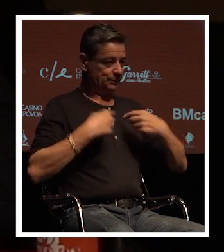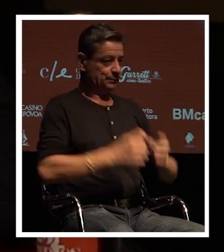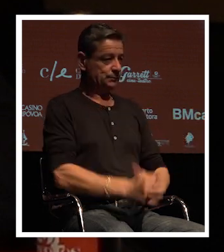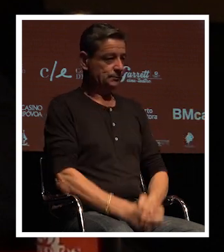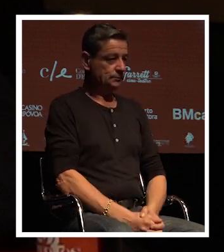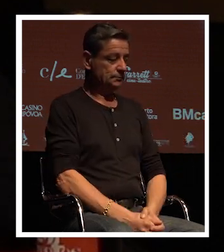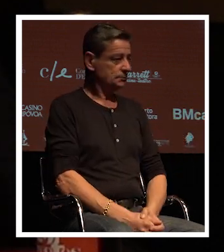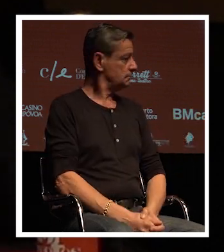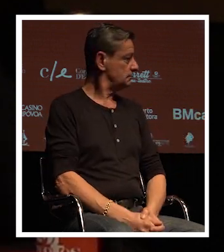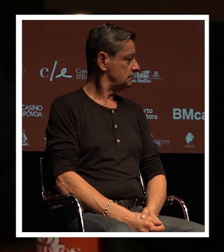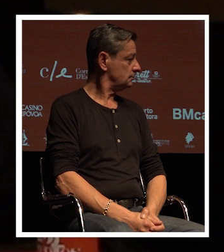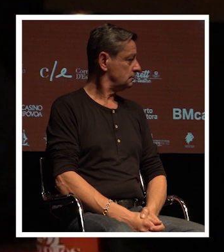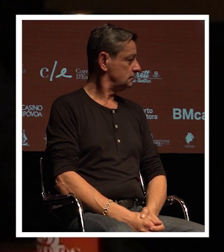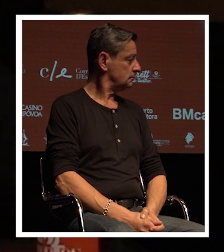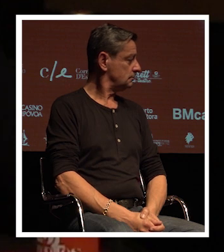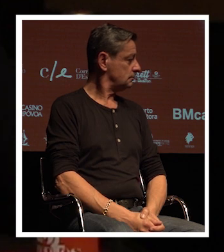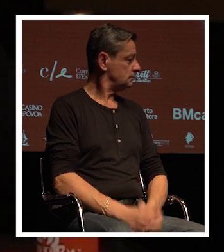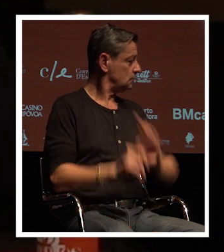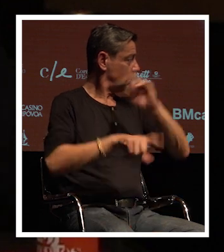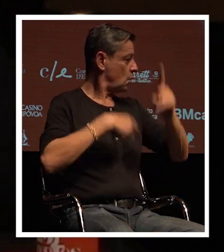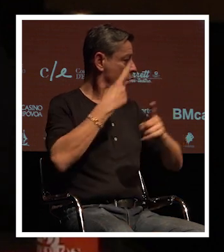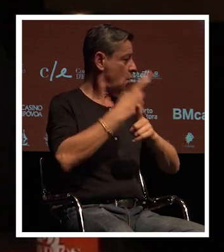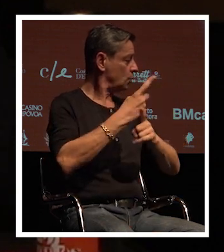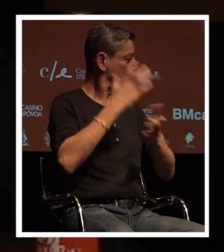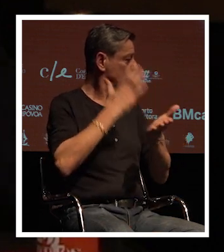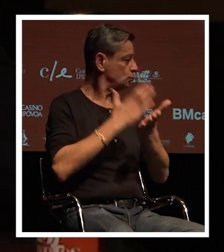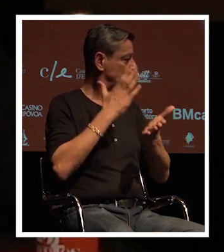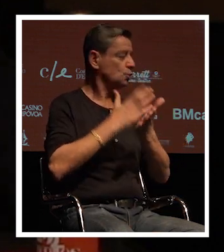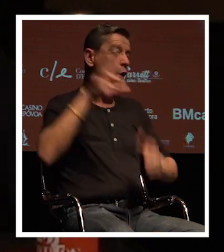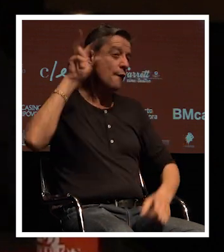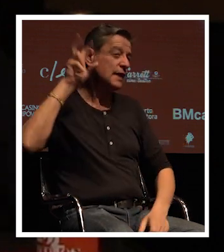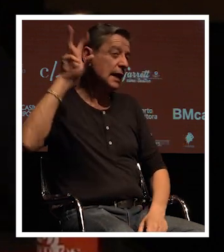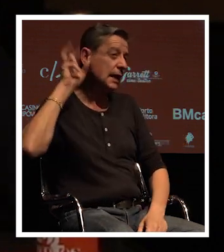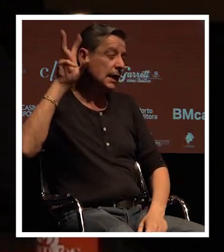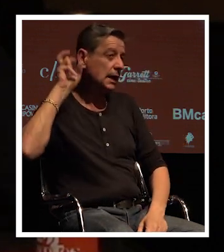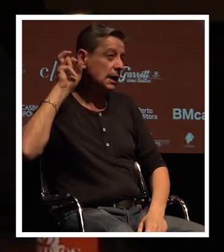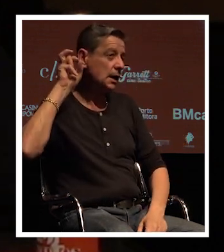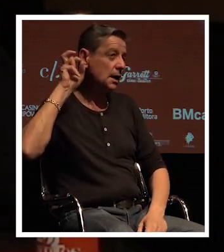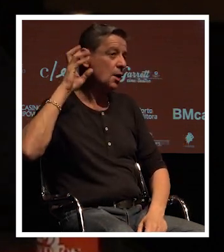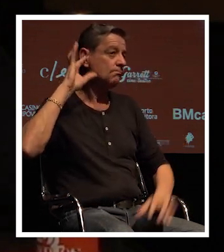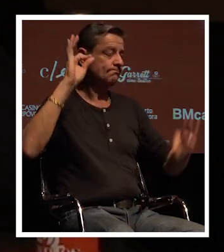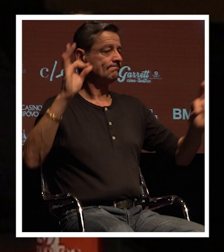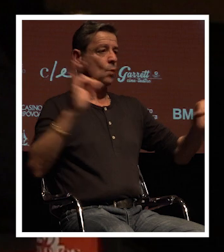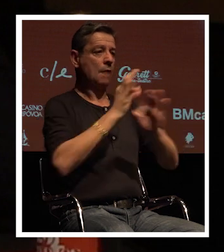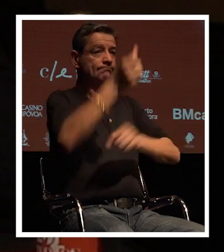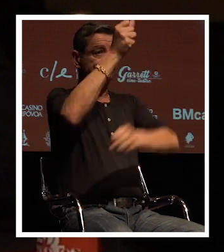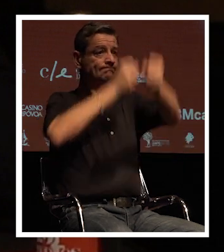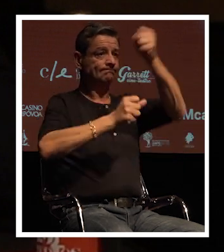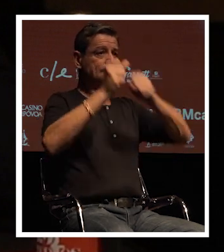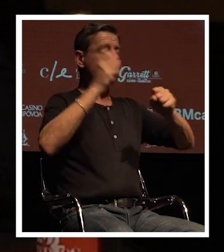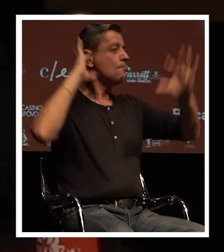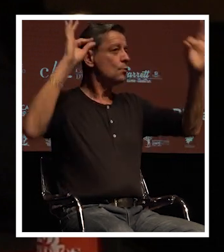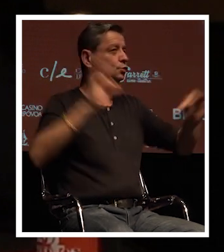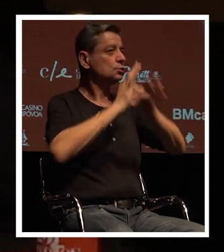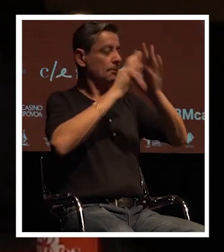H aliás mesmo outro dia estava só estava a ouvir o o h nacional e